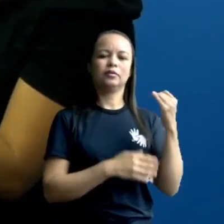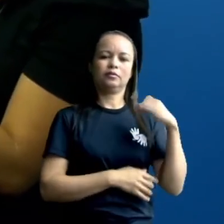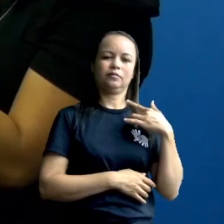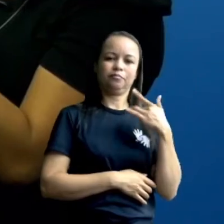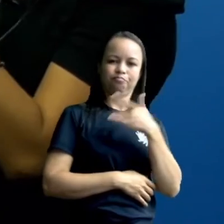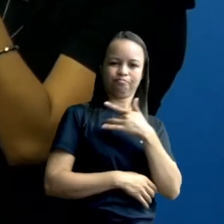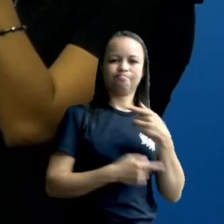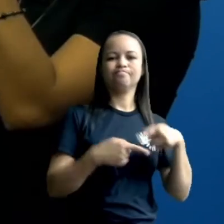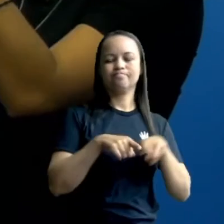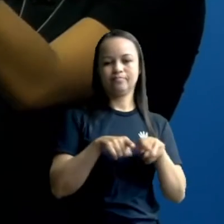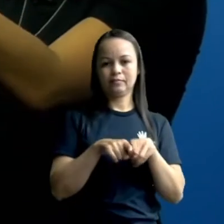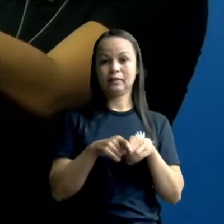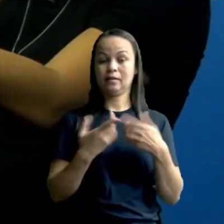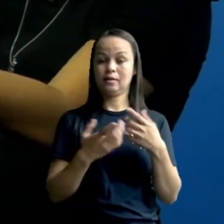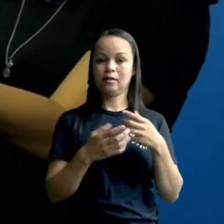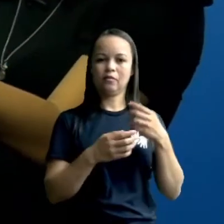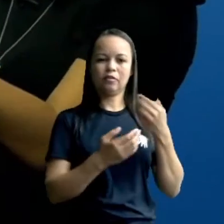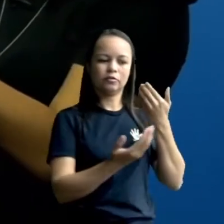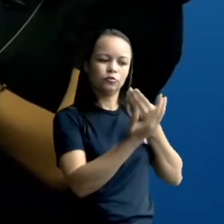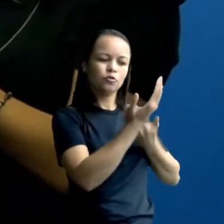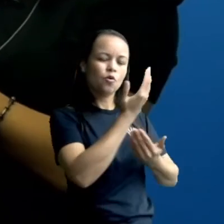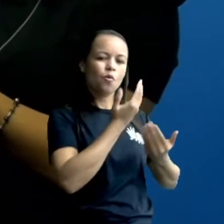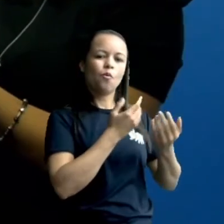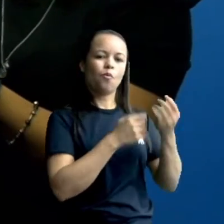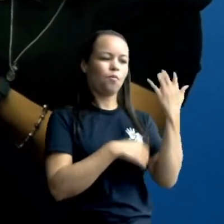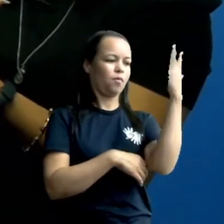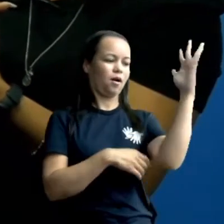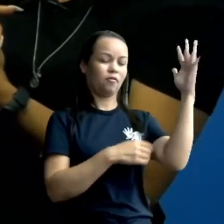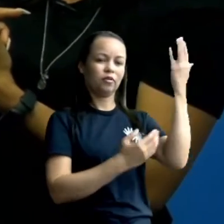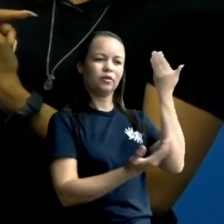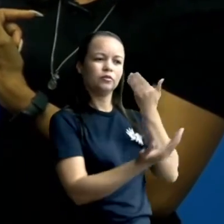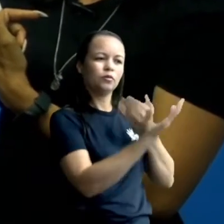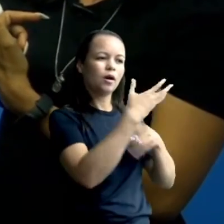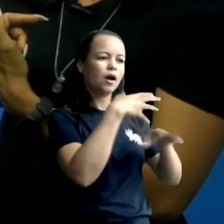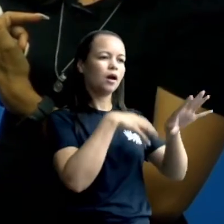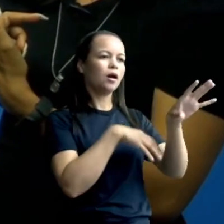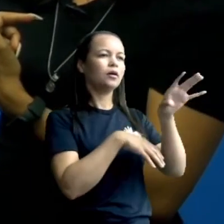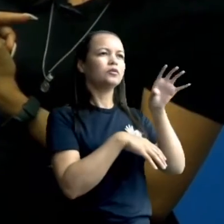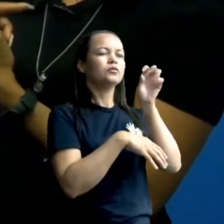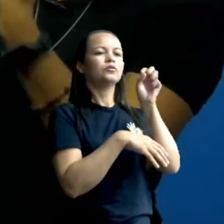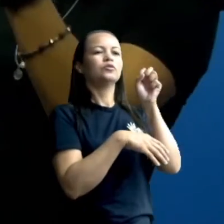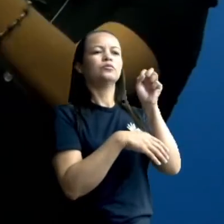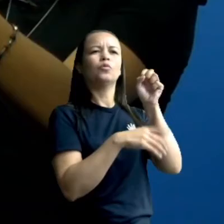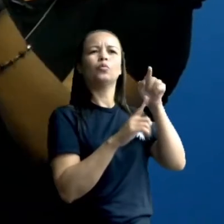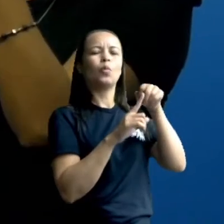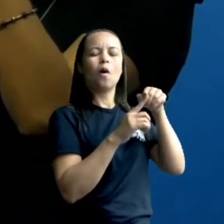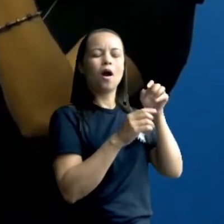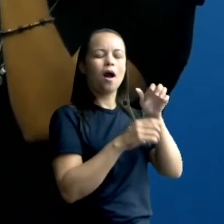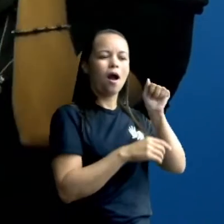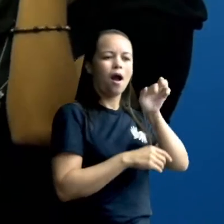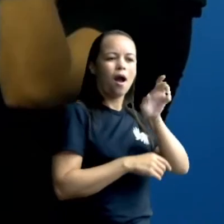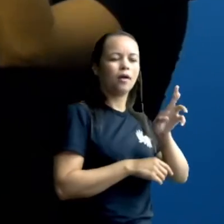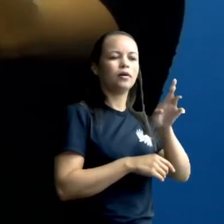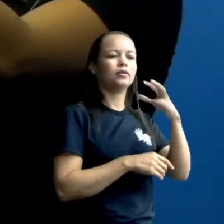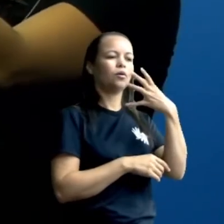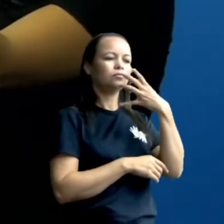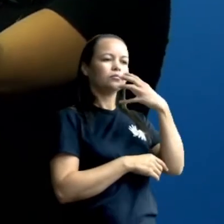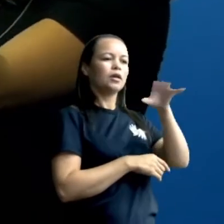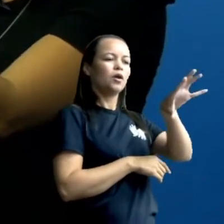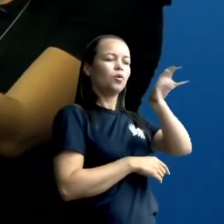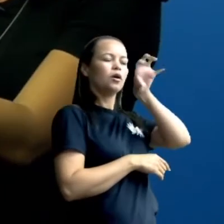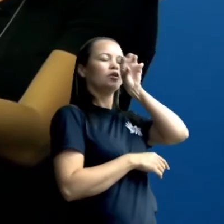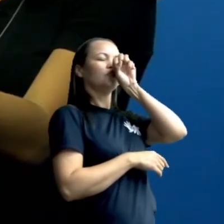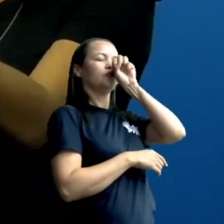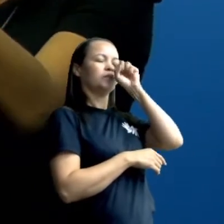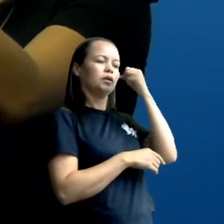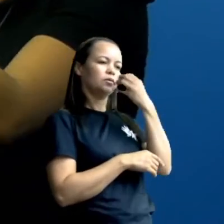aquela plantinha, a gente faz uma troca. Enquanto ela solta um tipo de ar, eu respiro ele. E quando eu solto o meu,